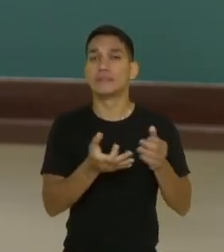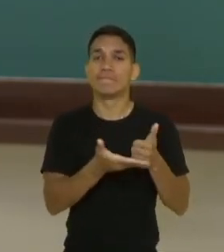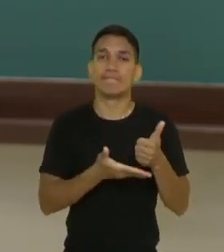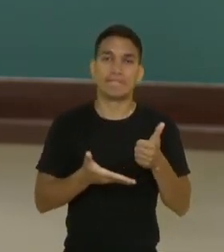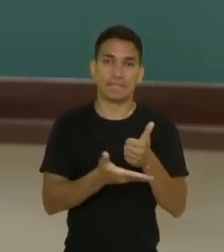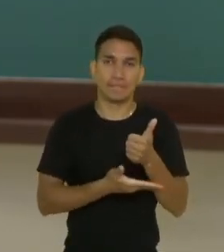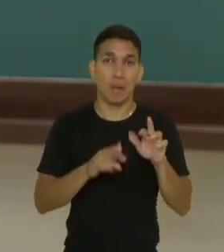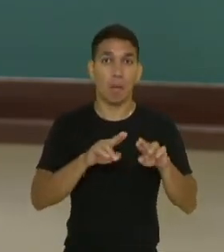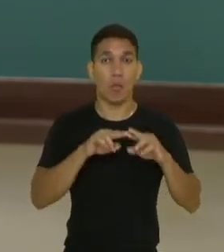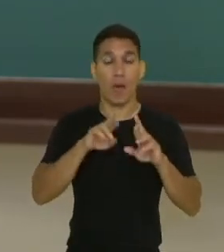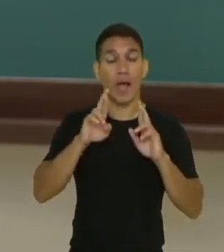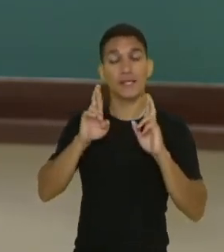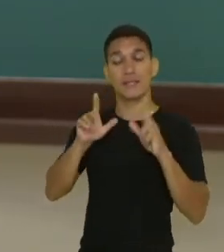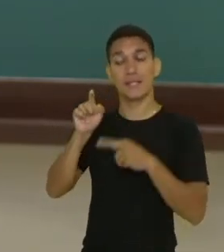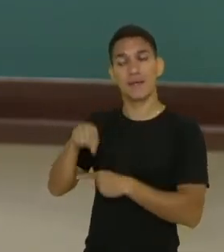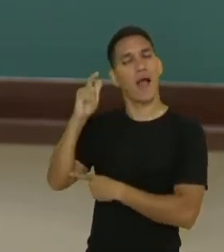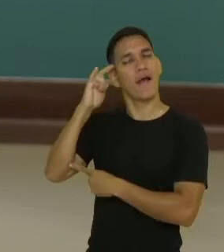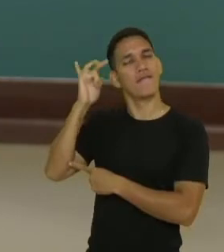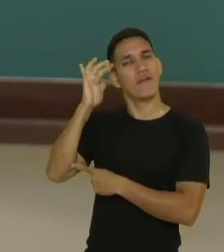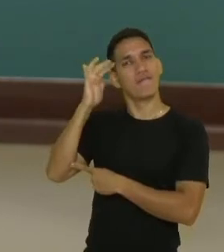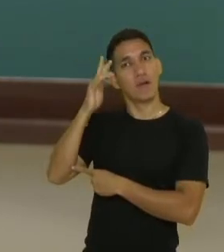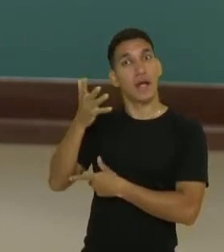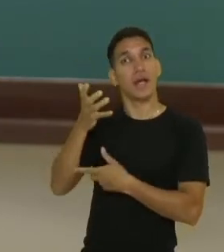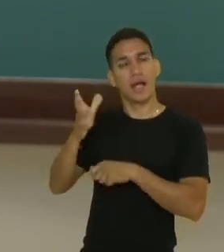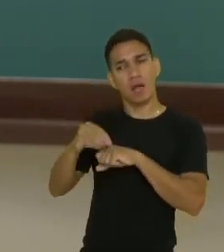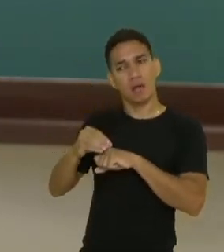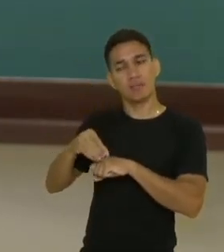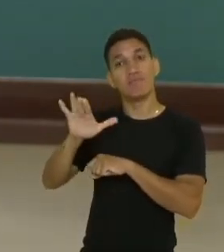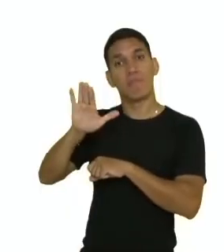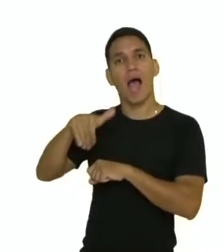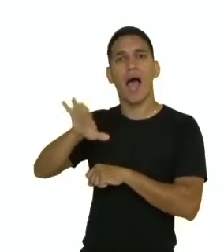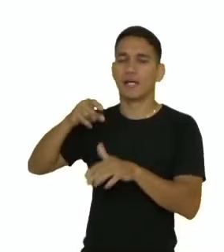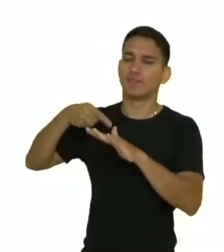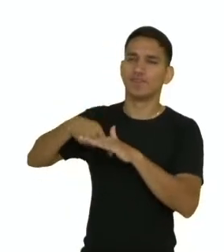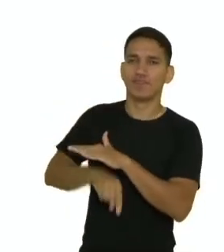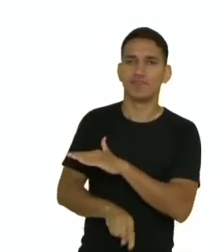diferente da filosofia, que busca um conhecimento mais profundo.